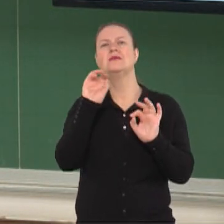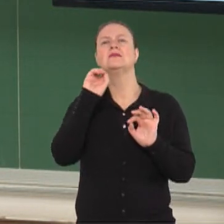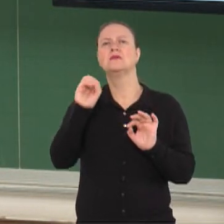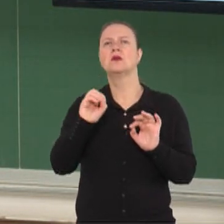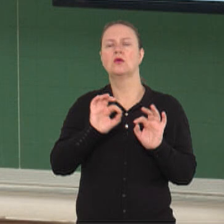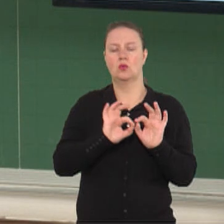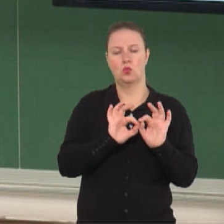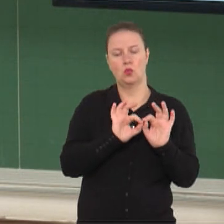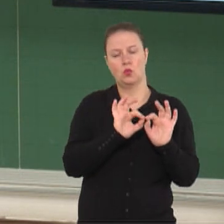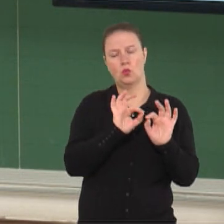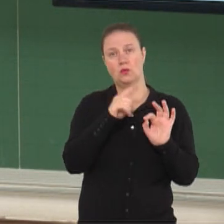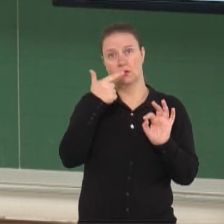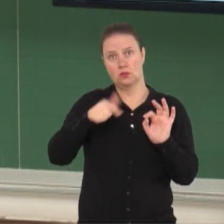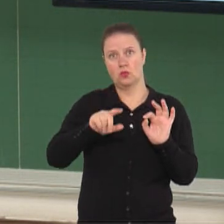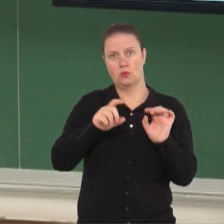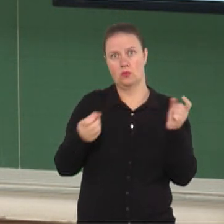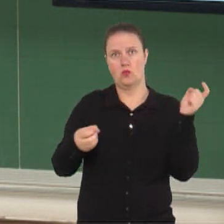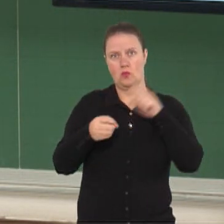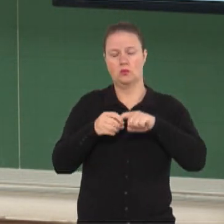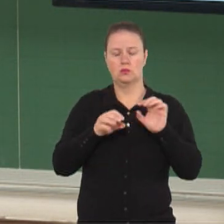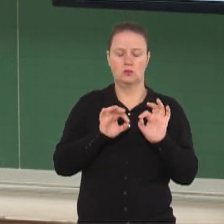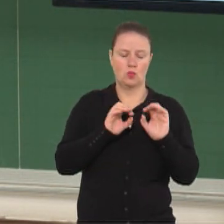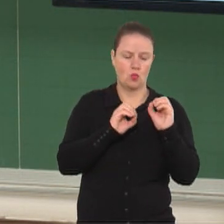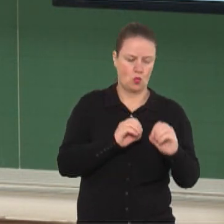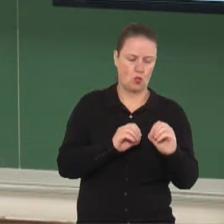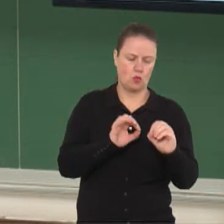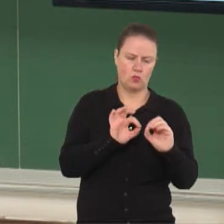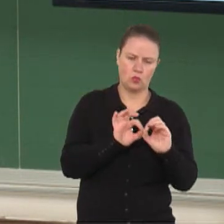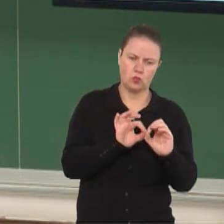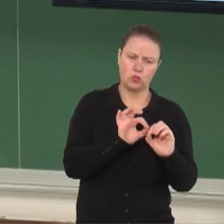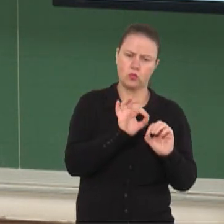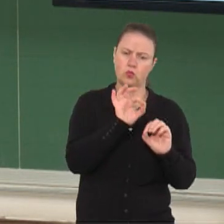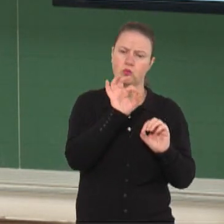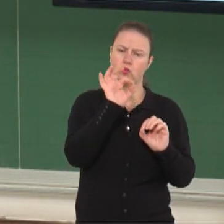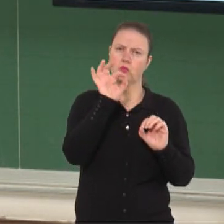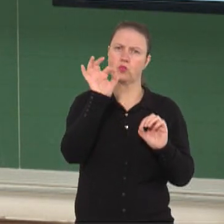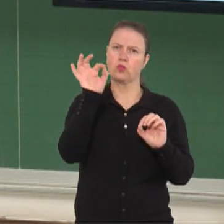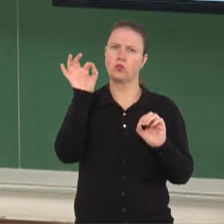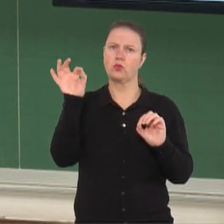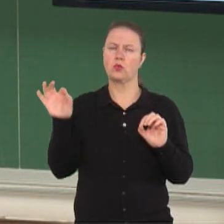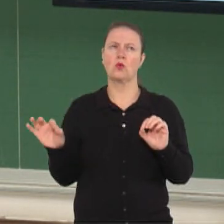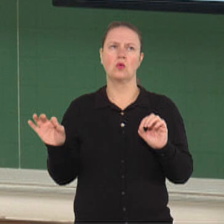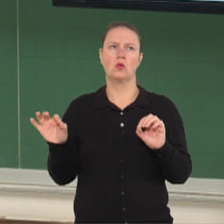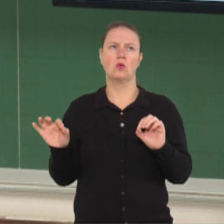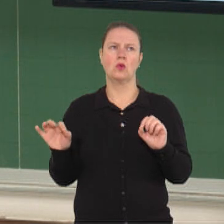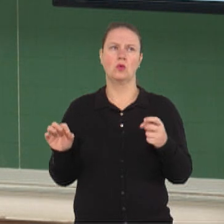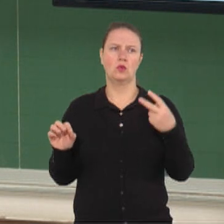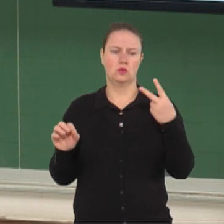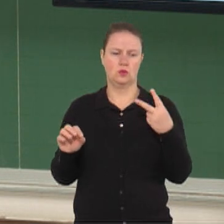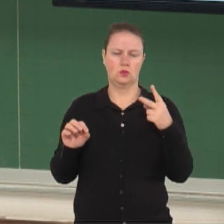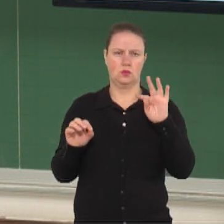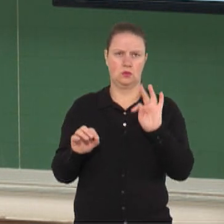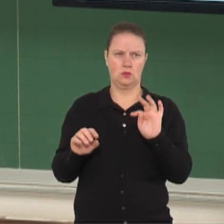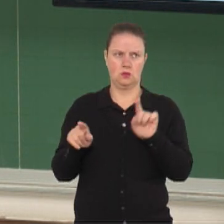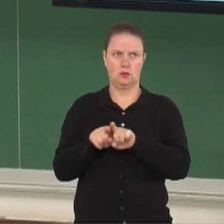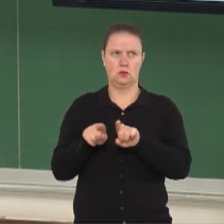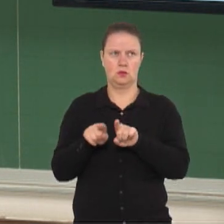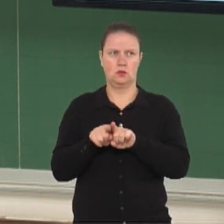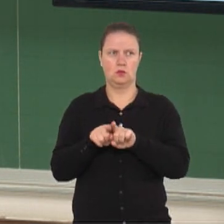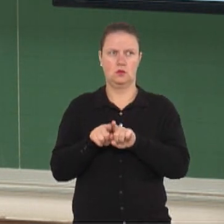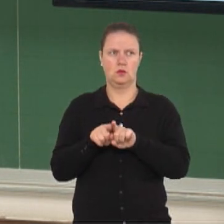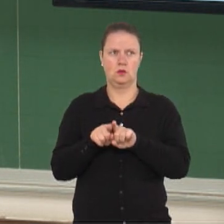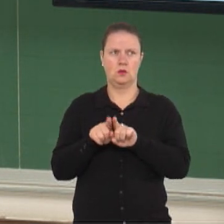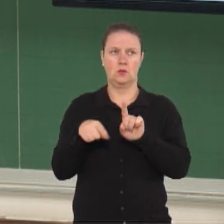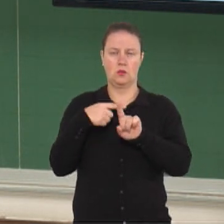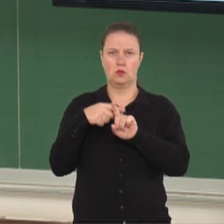novamente? Olha só, menos 2t mais 8 igual a 0, menos 2t igual a menos 8, né? Passo o 8